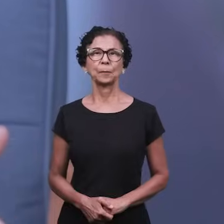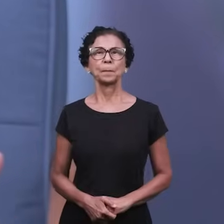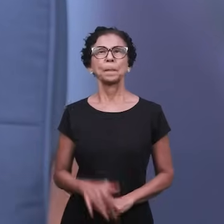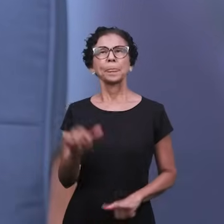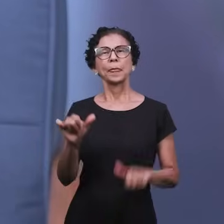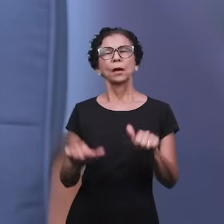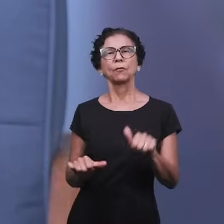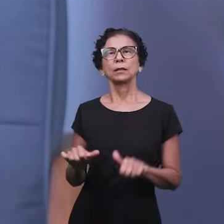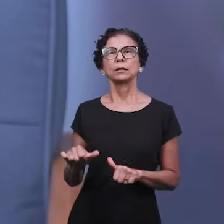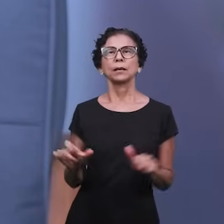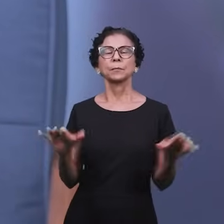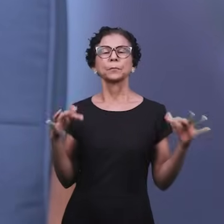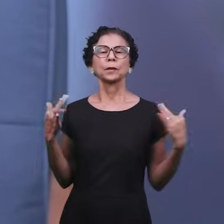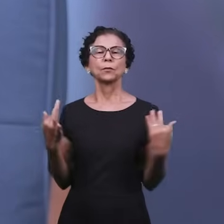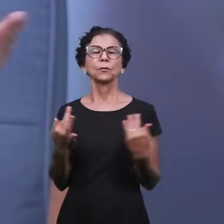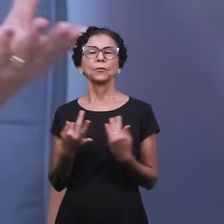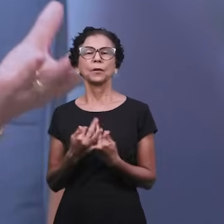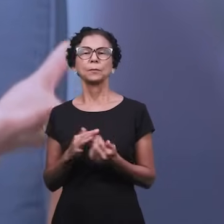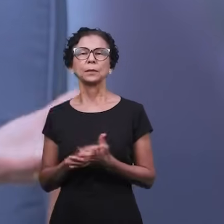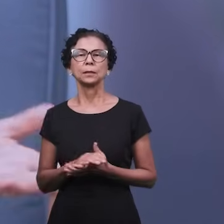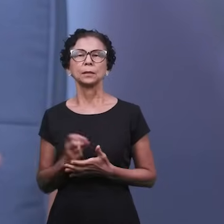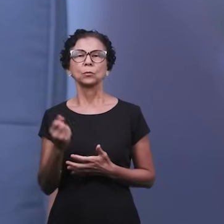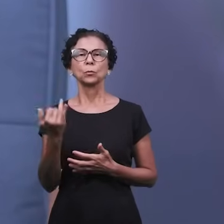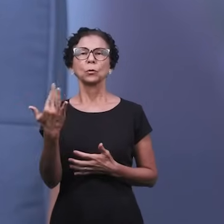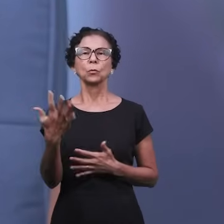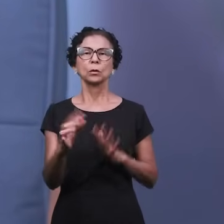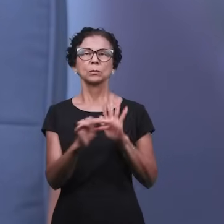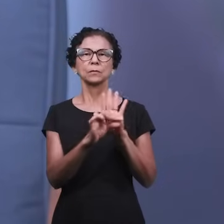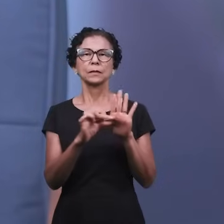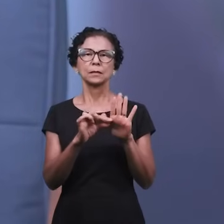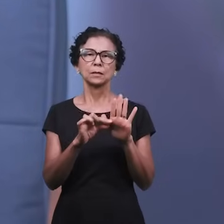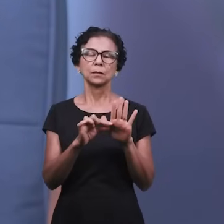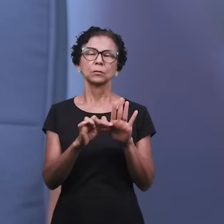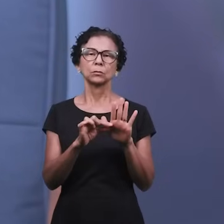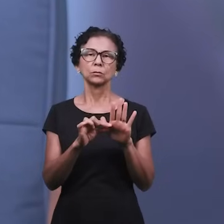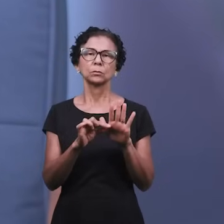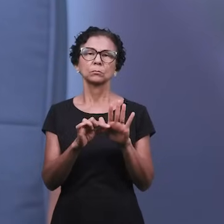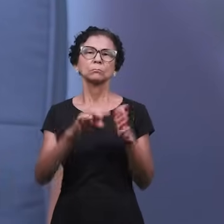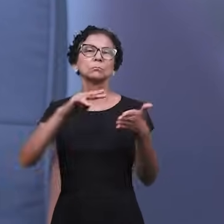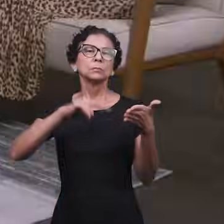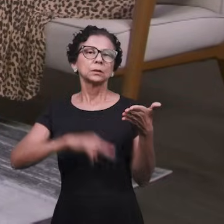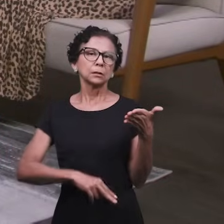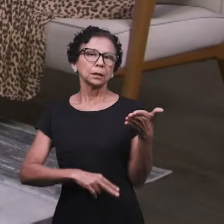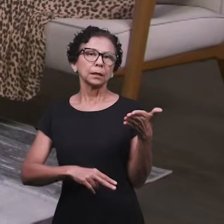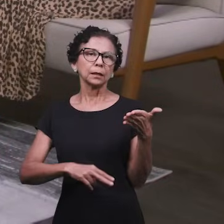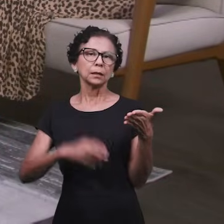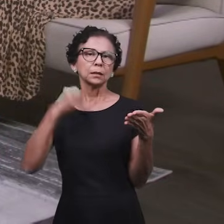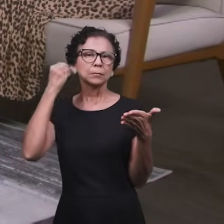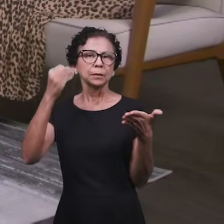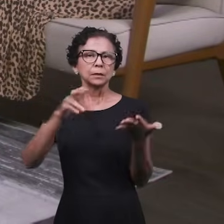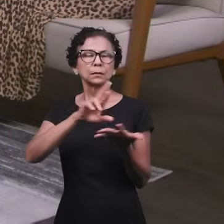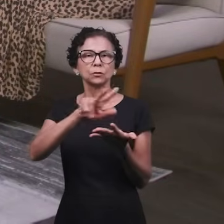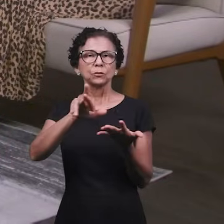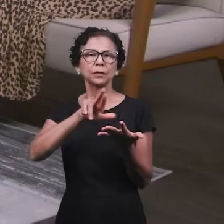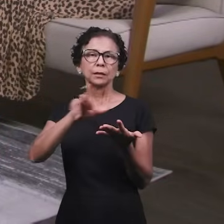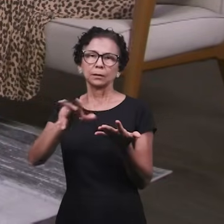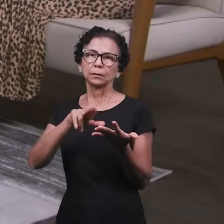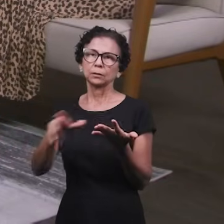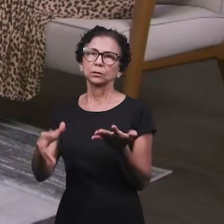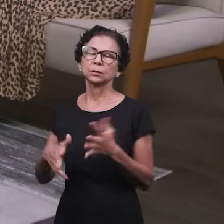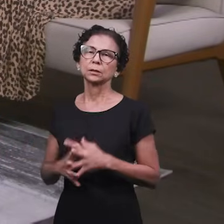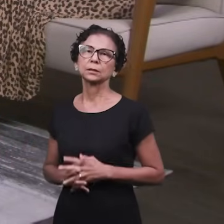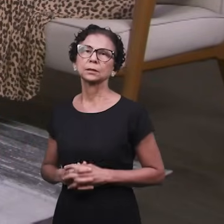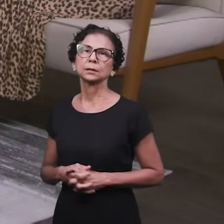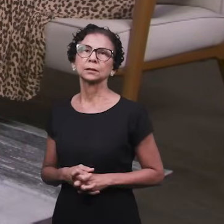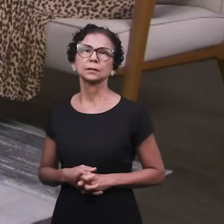a necessidade da nossa família, a quantidade de versículo que nós vamos ler por dia, né, com experiências diferentes nos nossos lares.